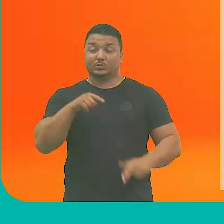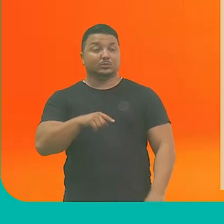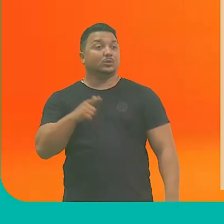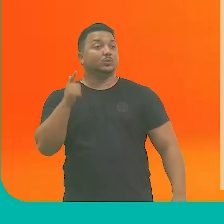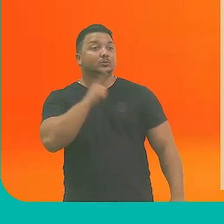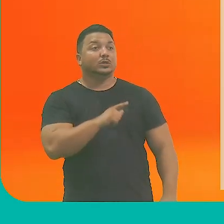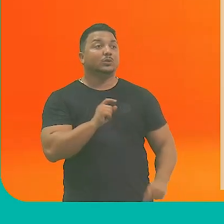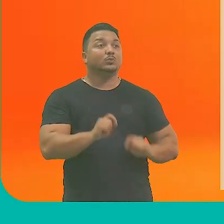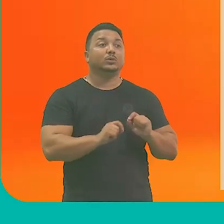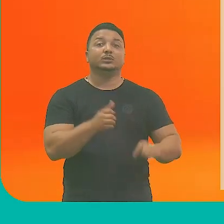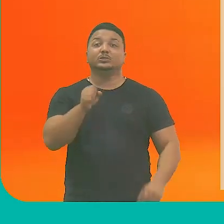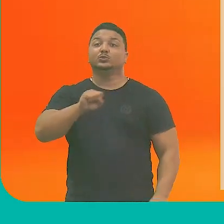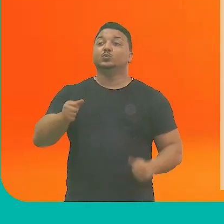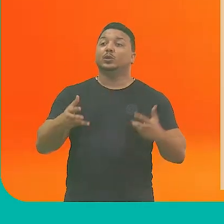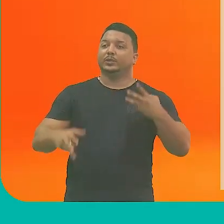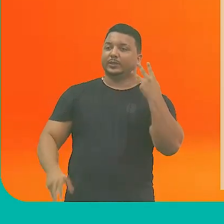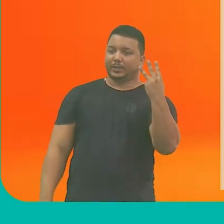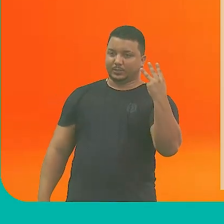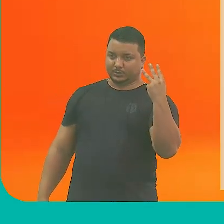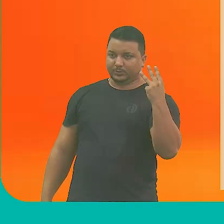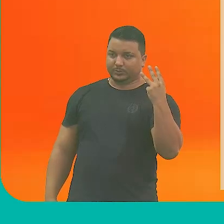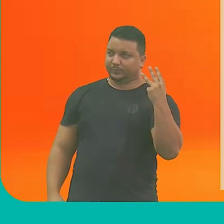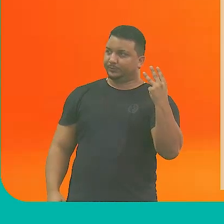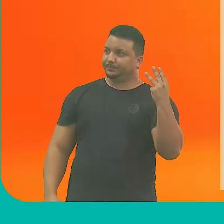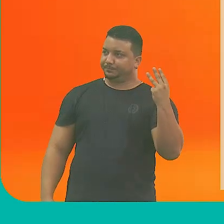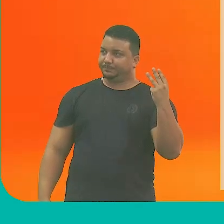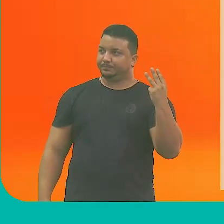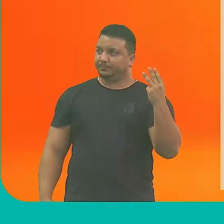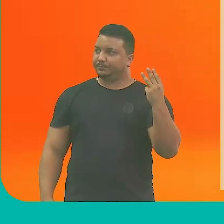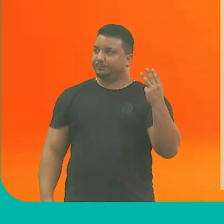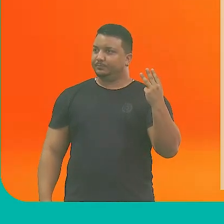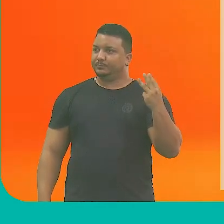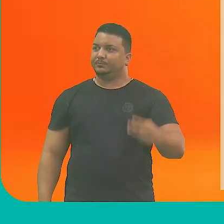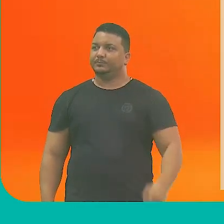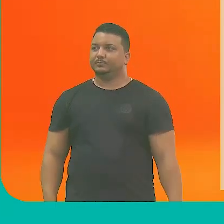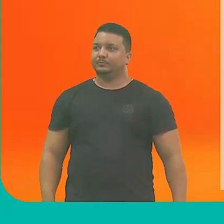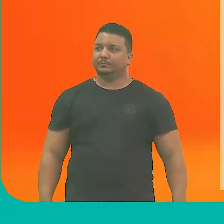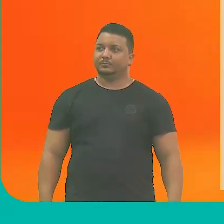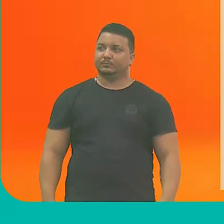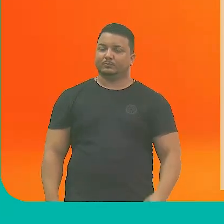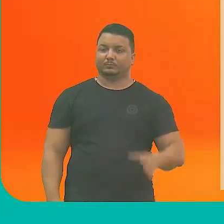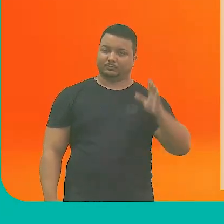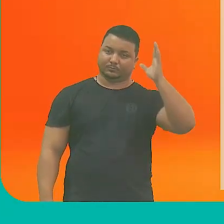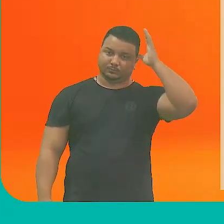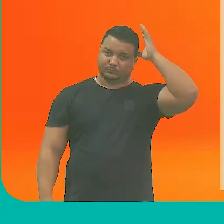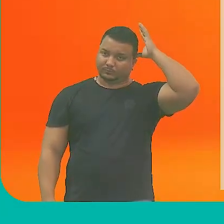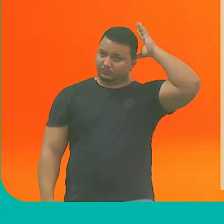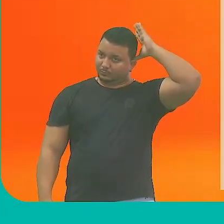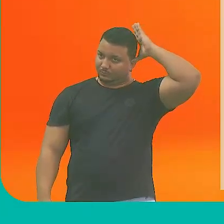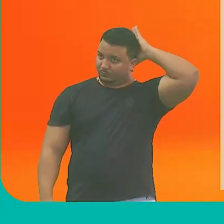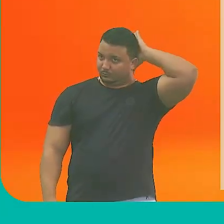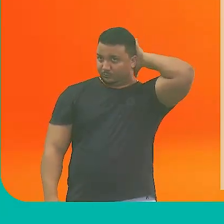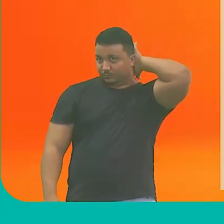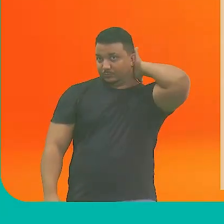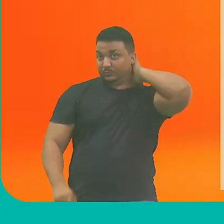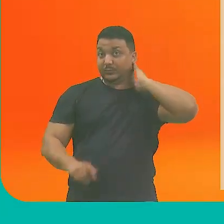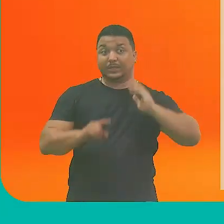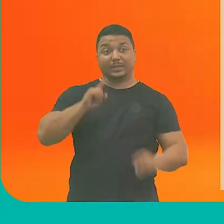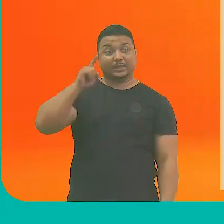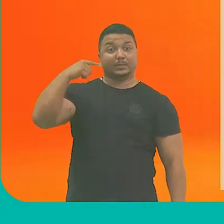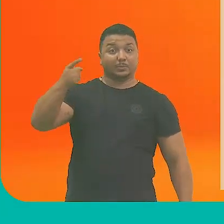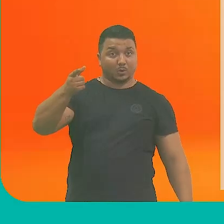água durante quantos segundos? 3, tá? Aí ele diz assim, ó, em